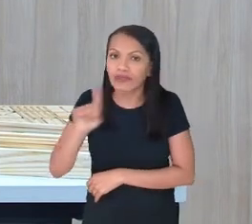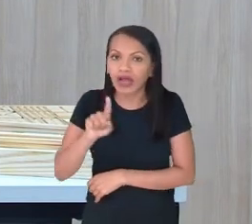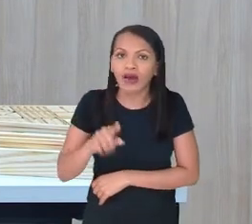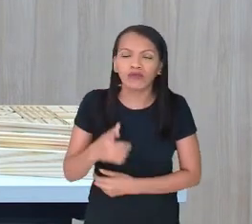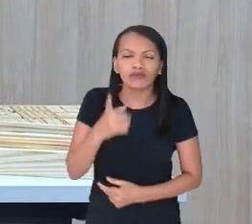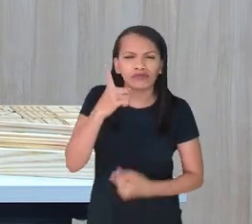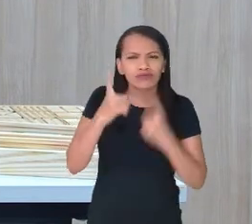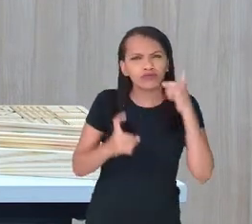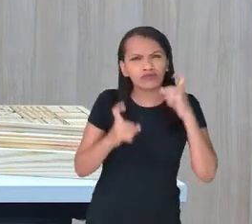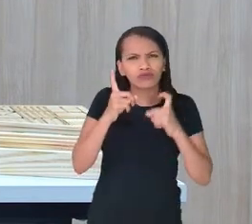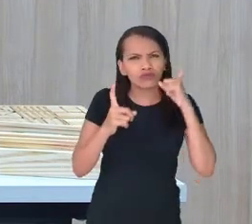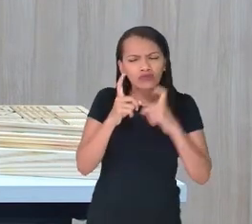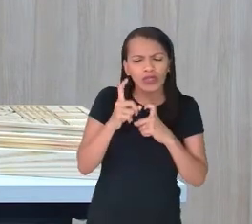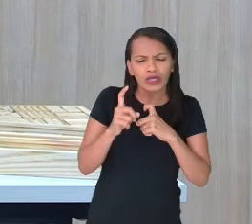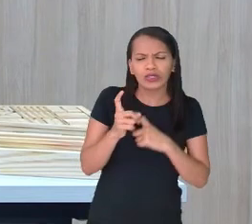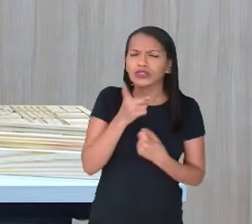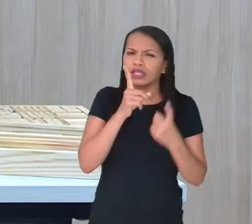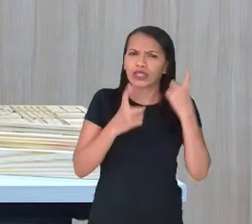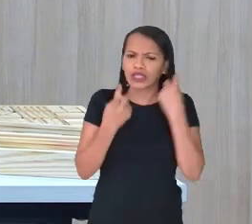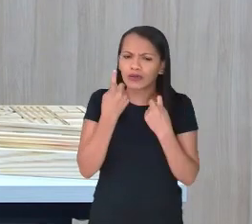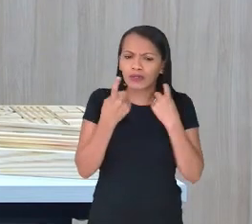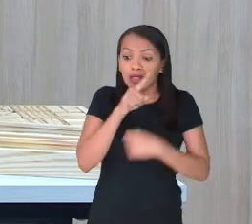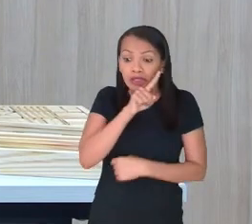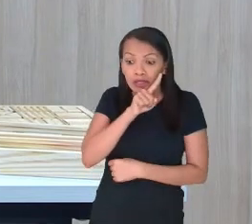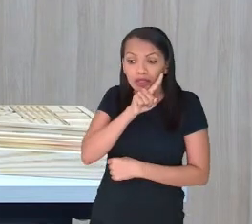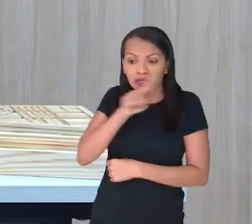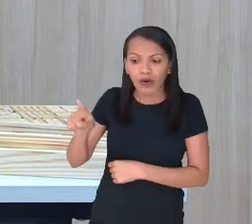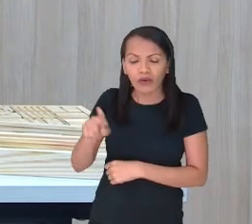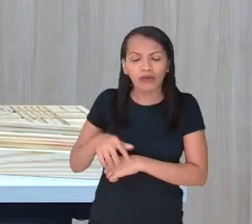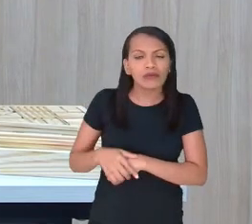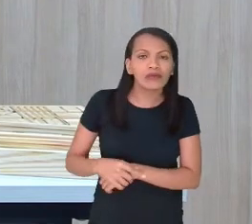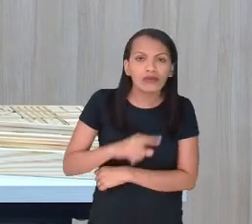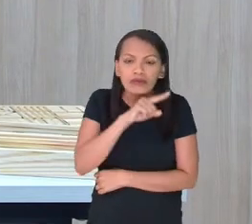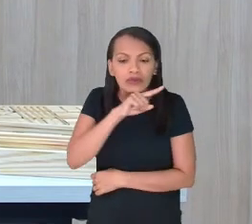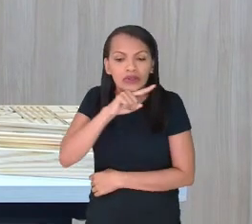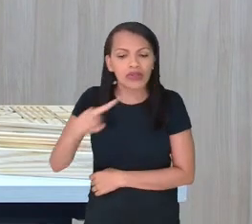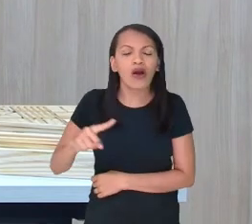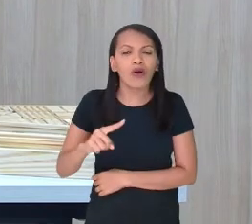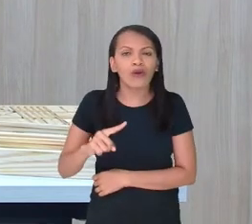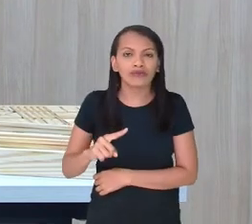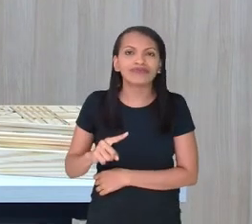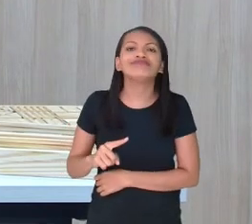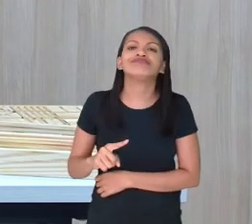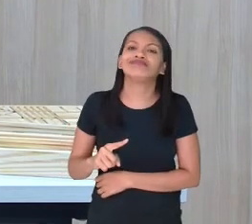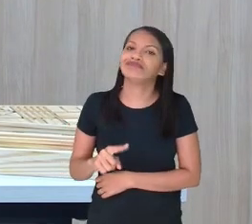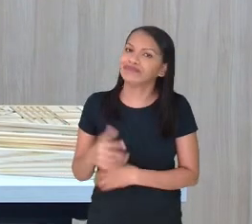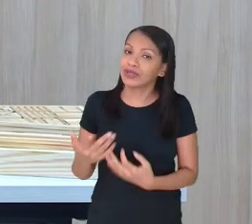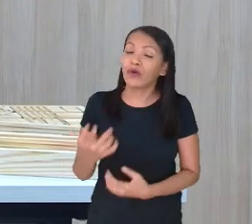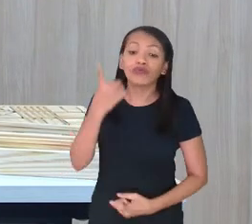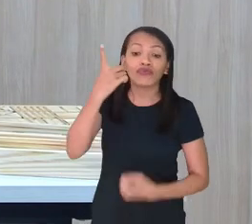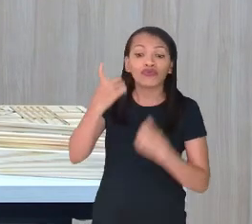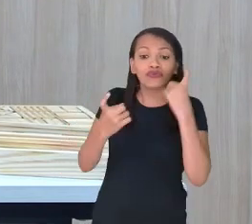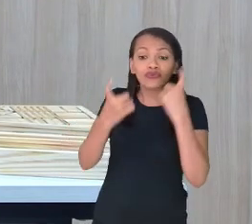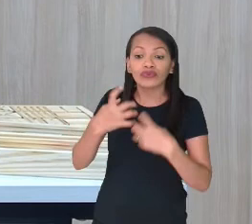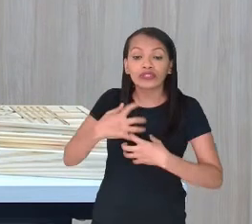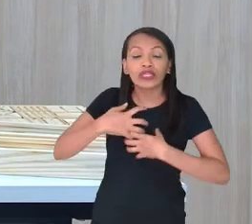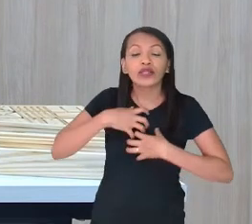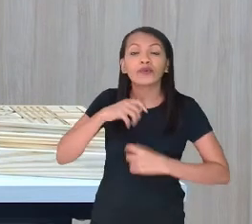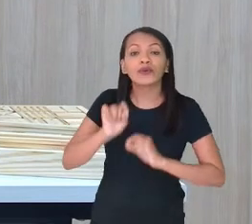um jeito um tom um pouco mais alto ou de um jeito mais firme, ele foi carregado com um